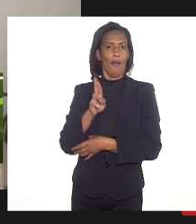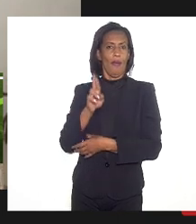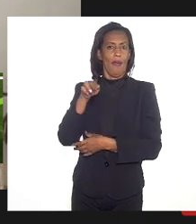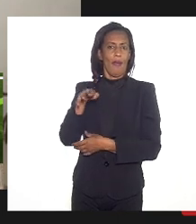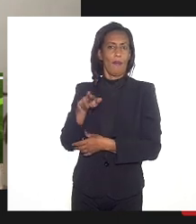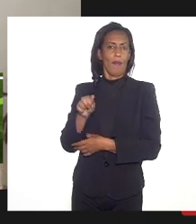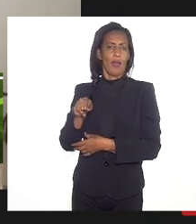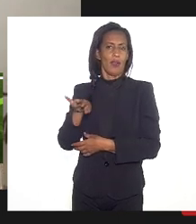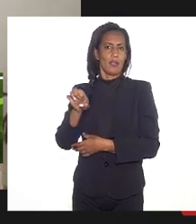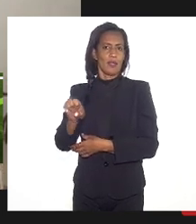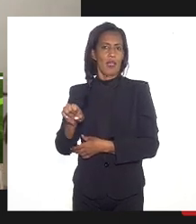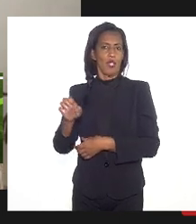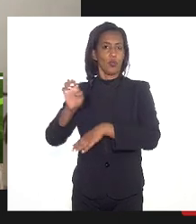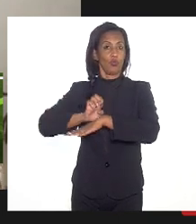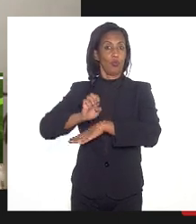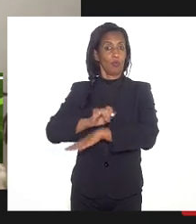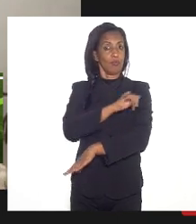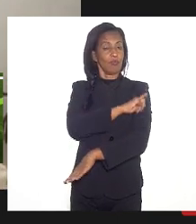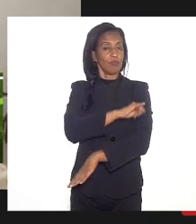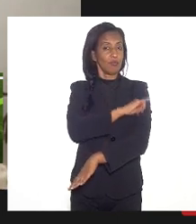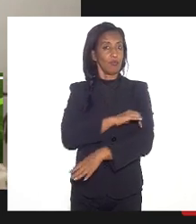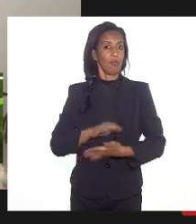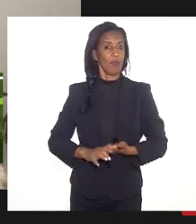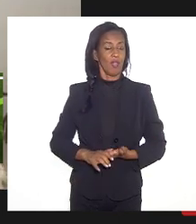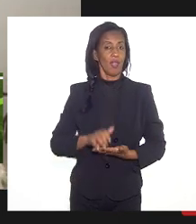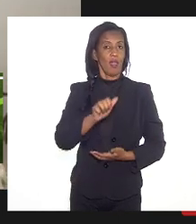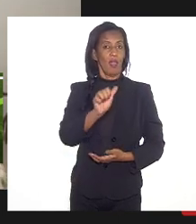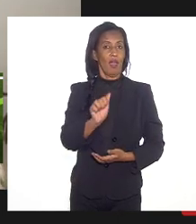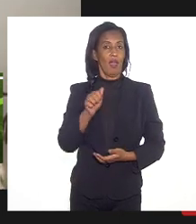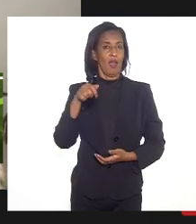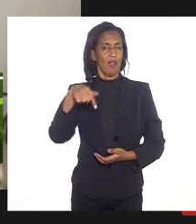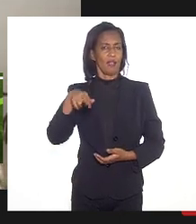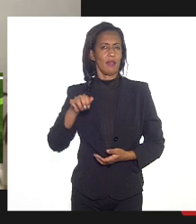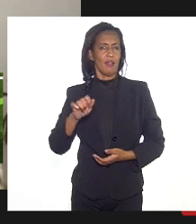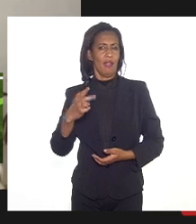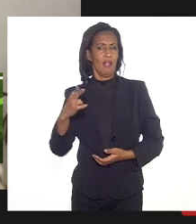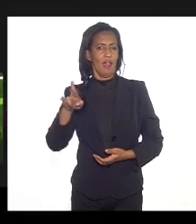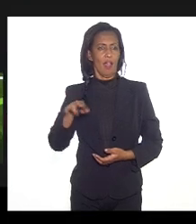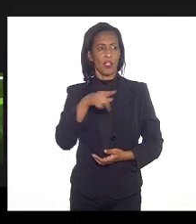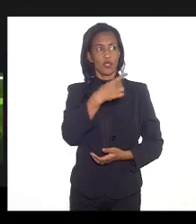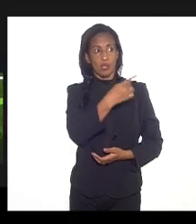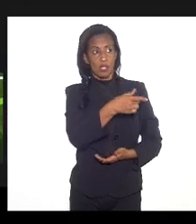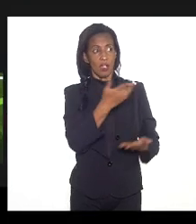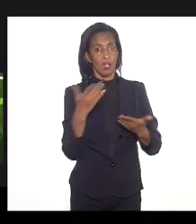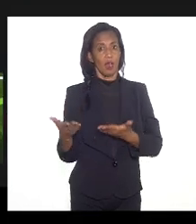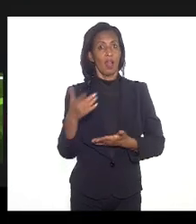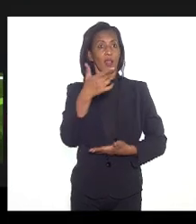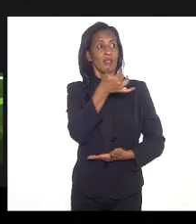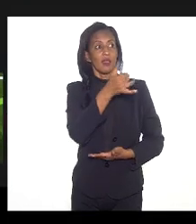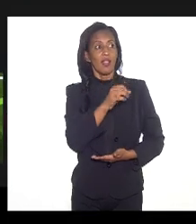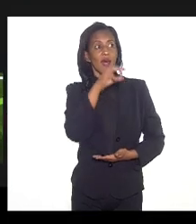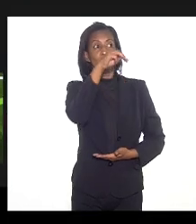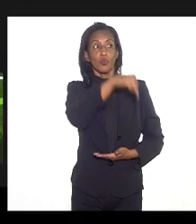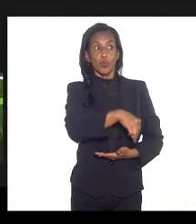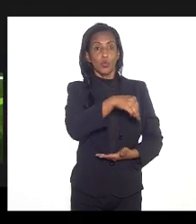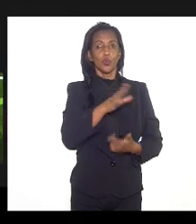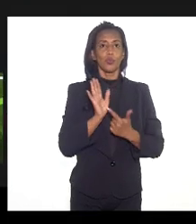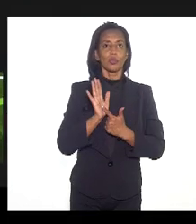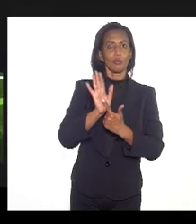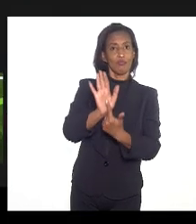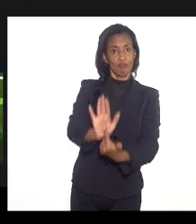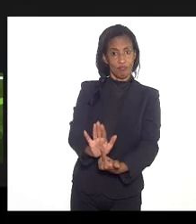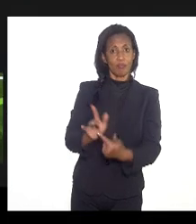de Quilombos do Estado do Rio de Janeiro, a Aquilege. Senhora Ivone, a senhora tem 10 minutos para